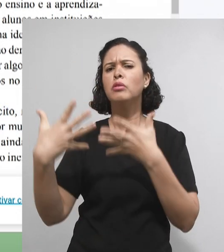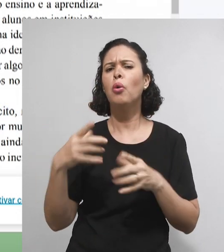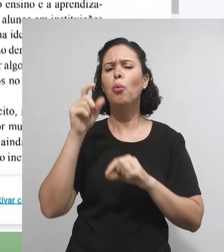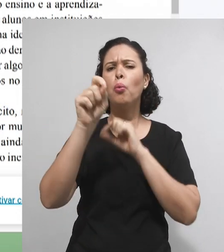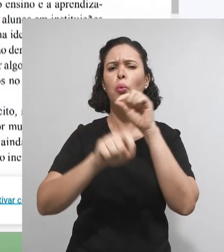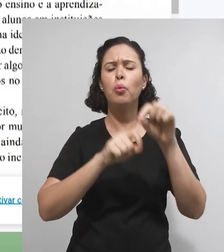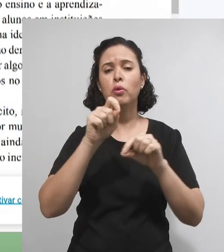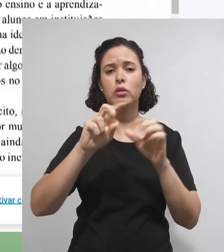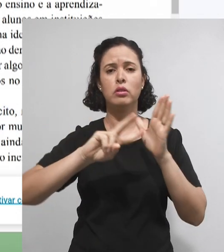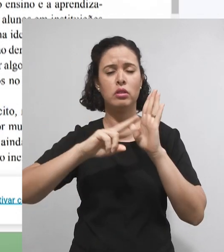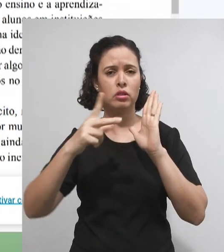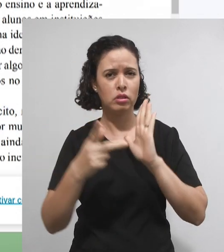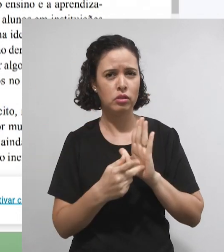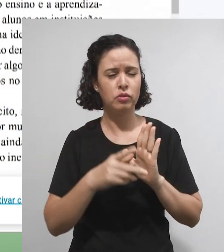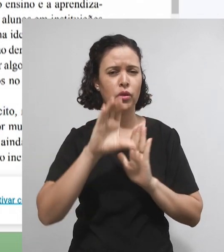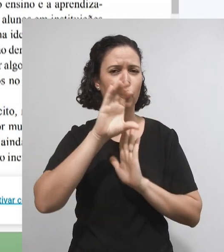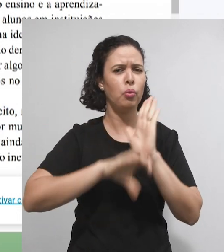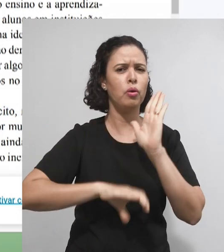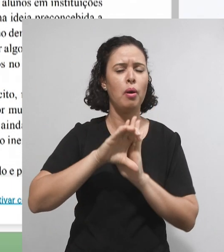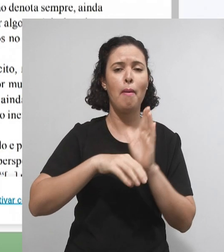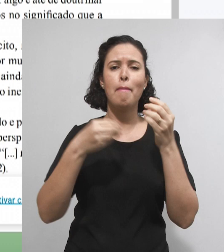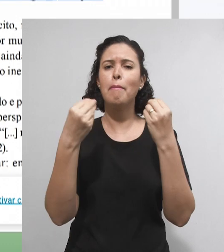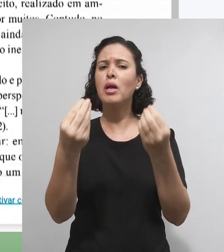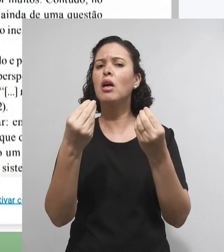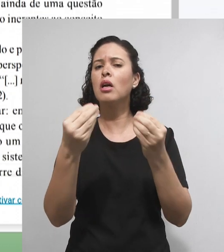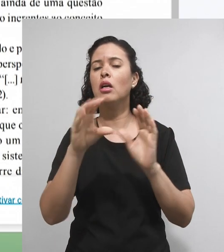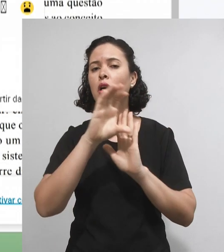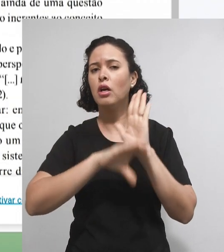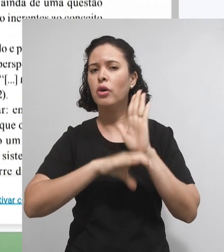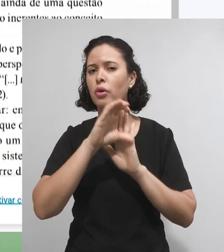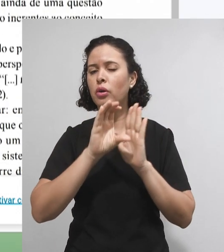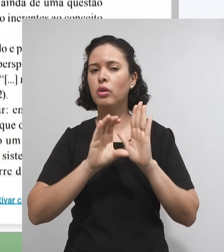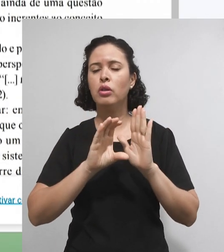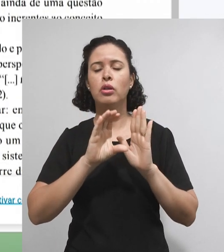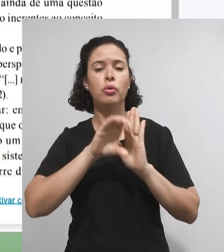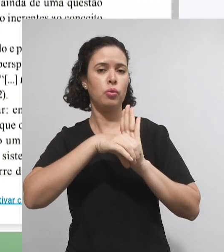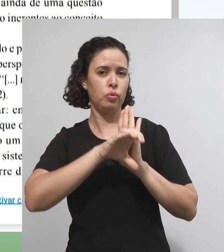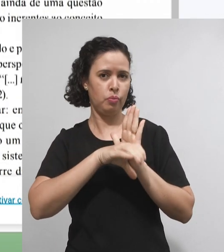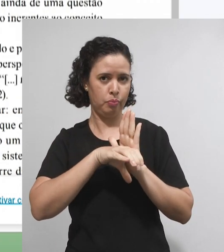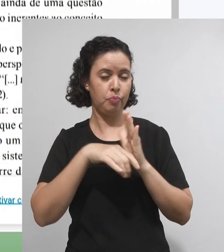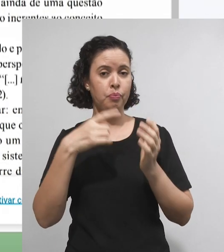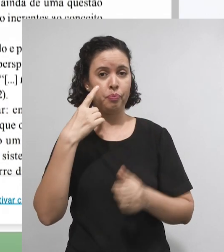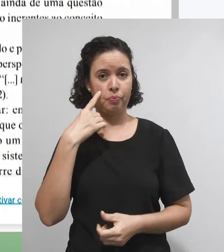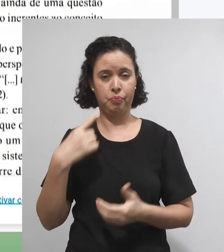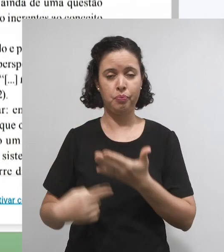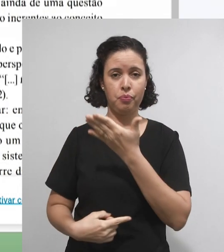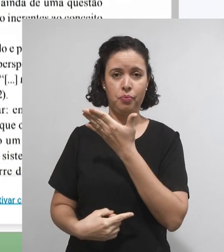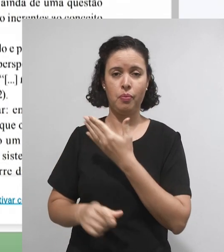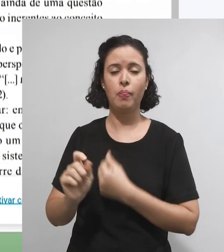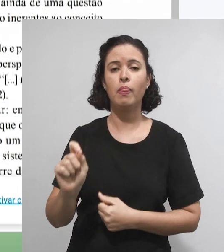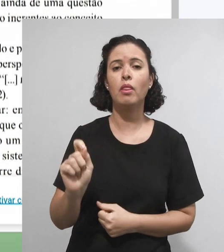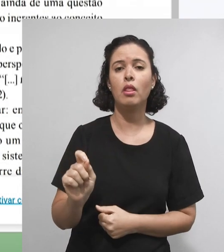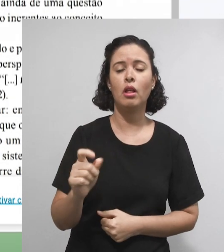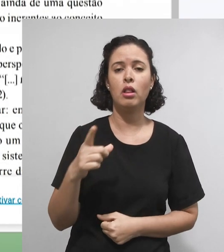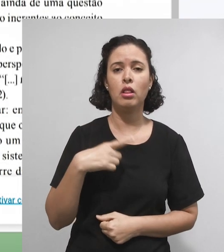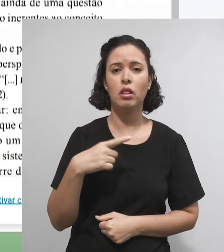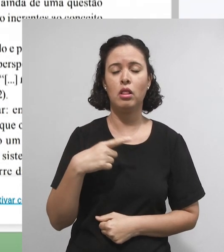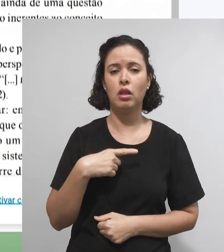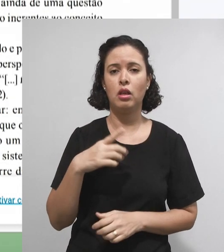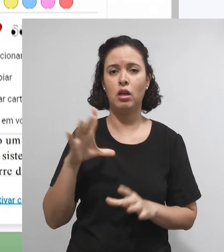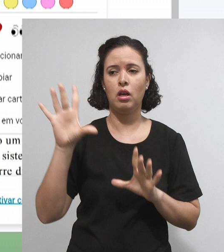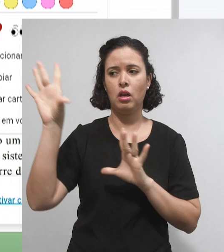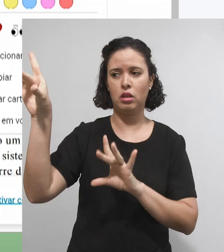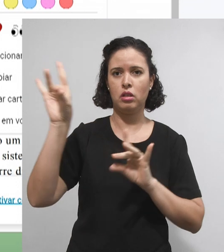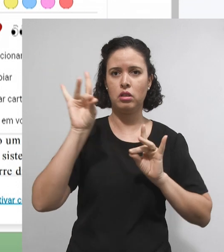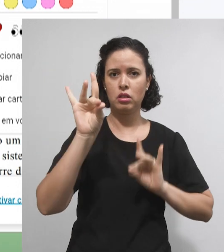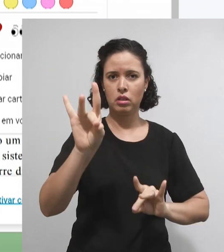então, o que traz esse conceito. Lembrando aqui, olha, ele traz aqui um destaque